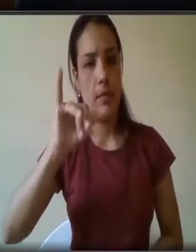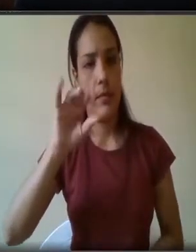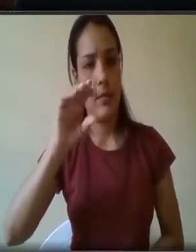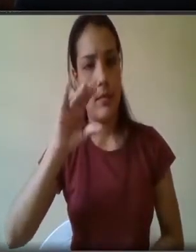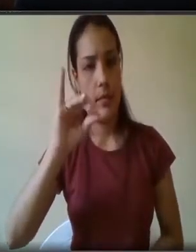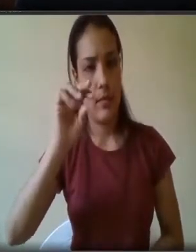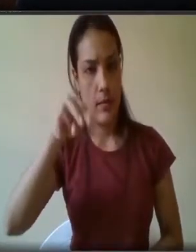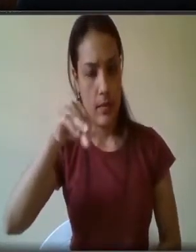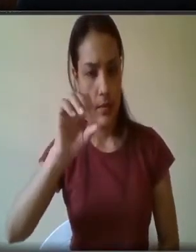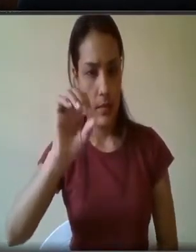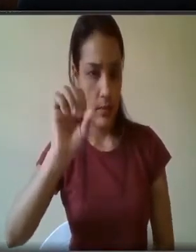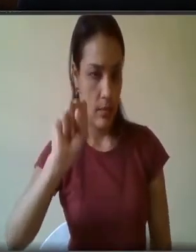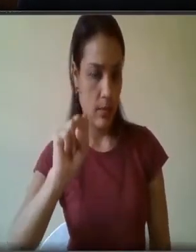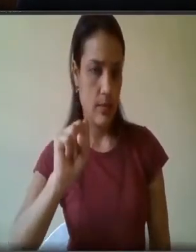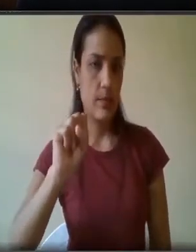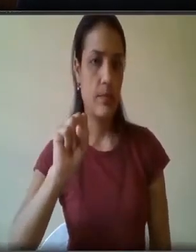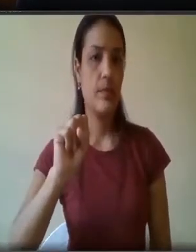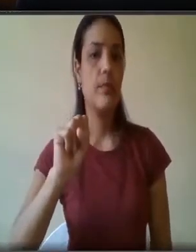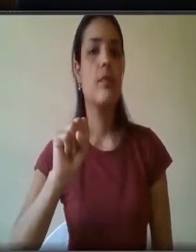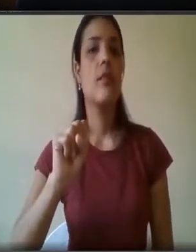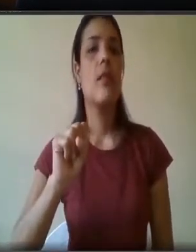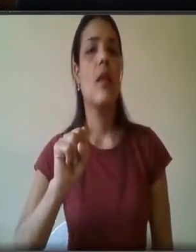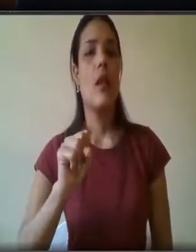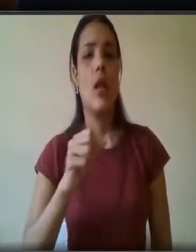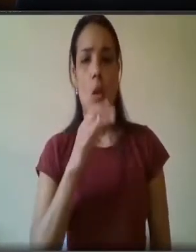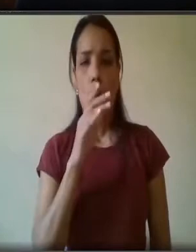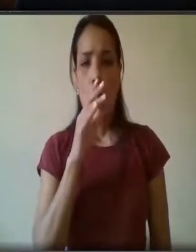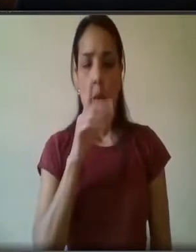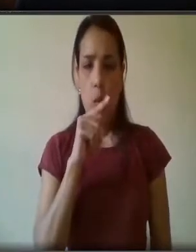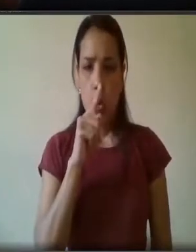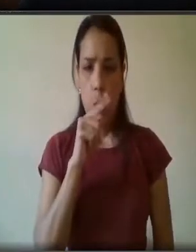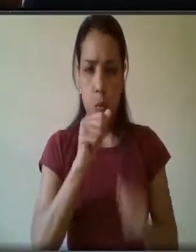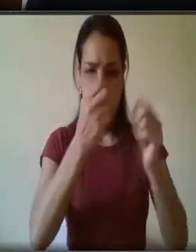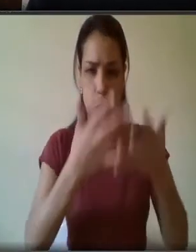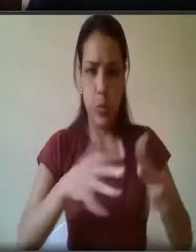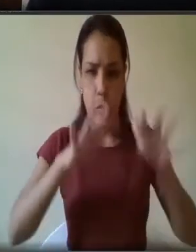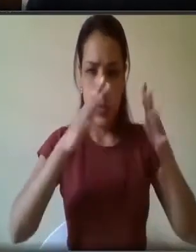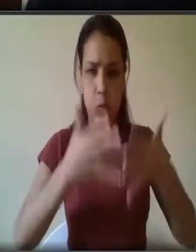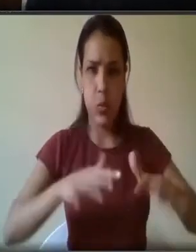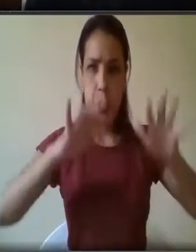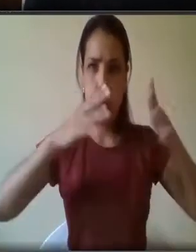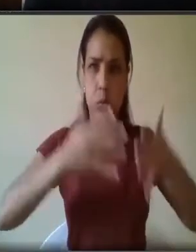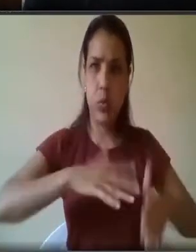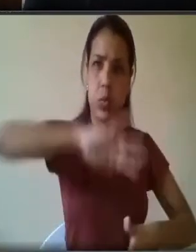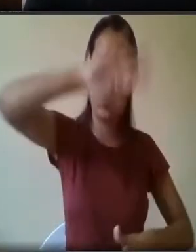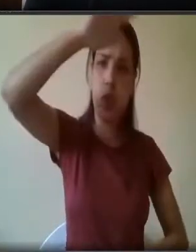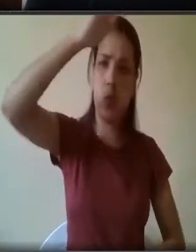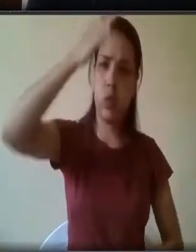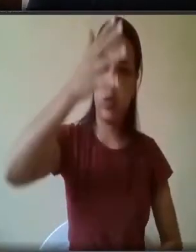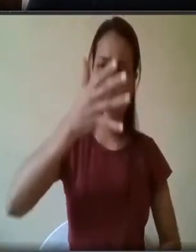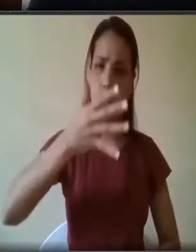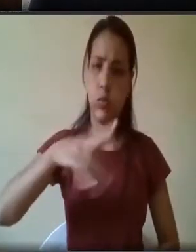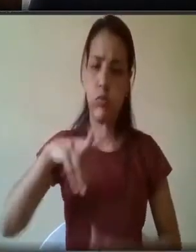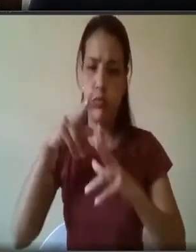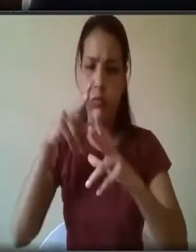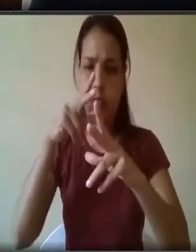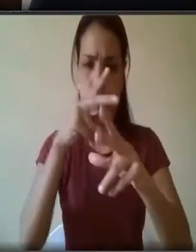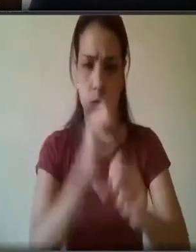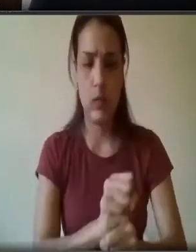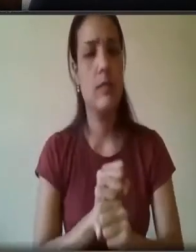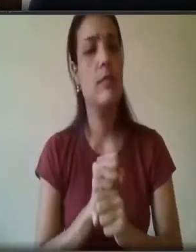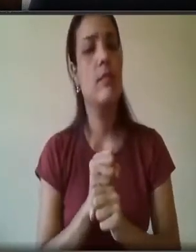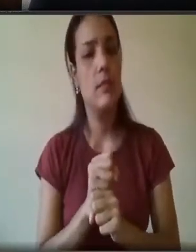o tsunami chegou com 800 quilômetros de força no litoral. Então, olha só, eu tive